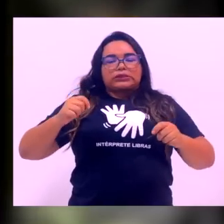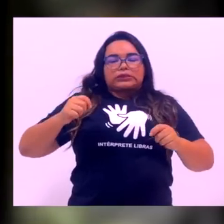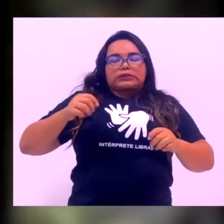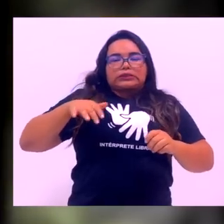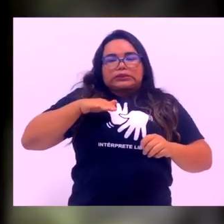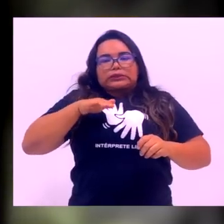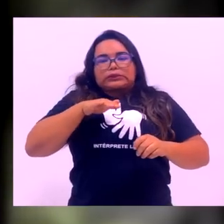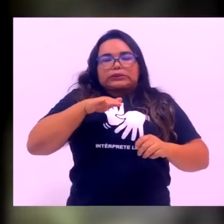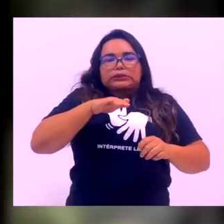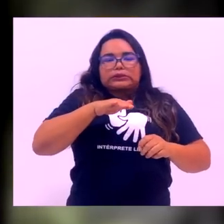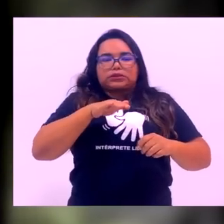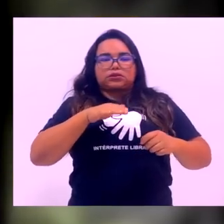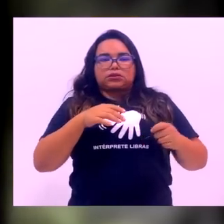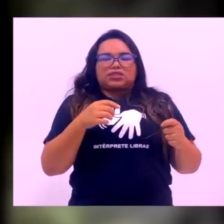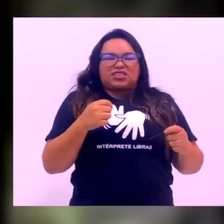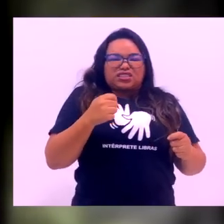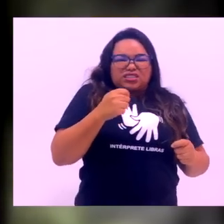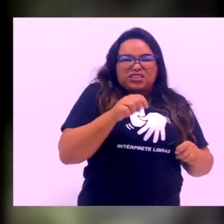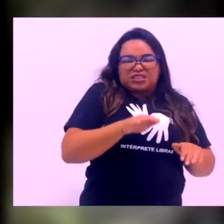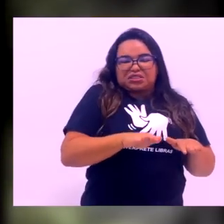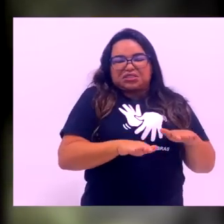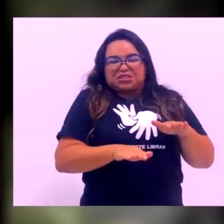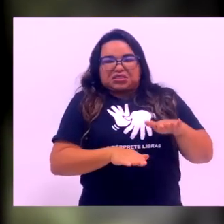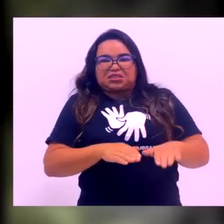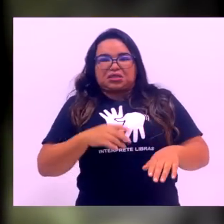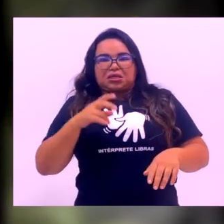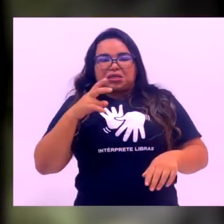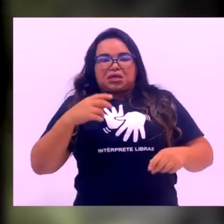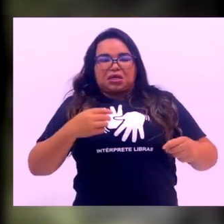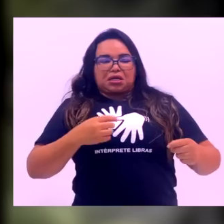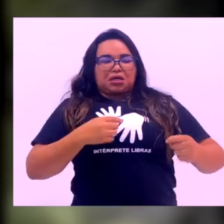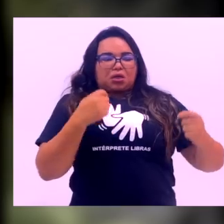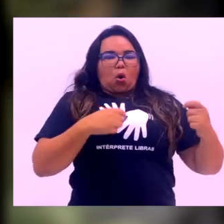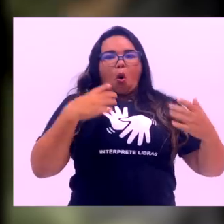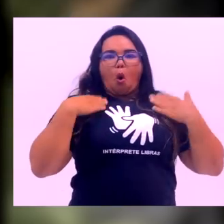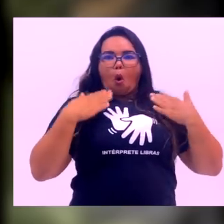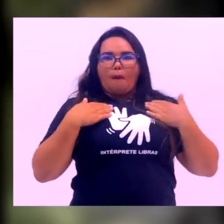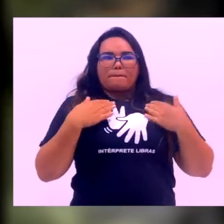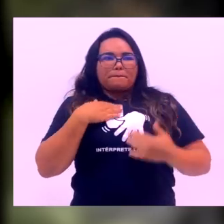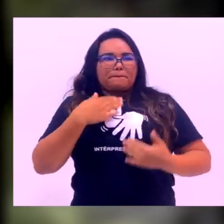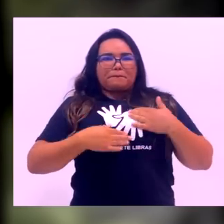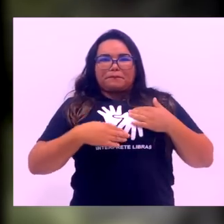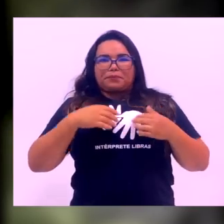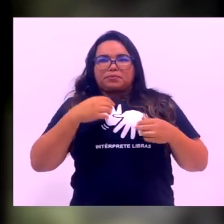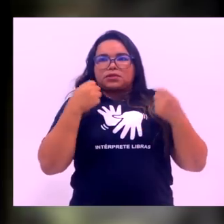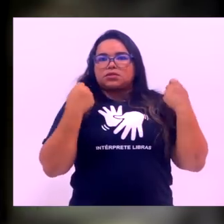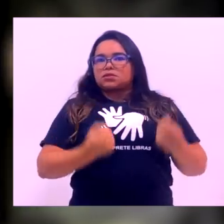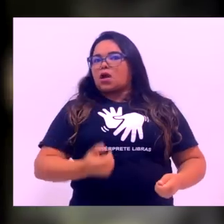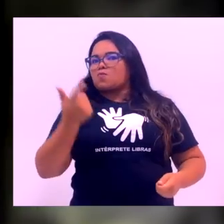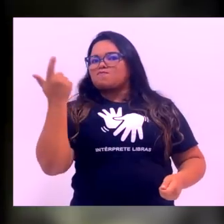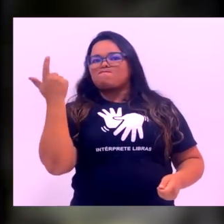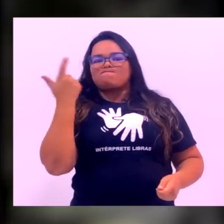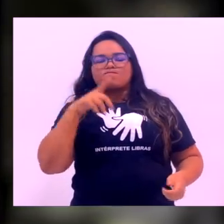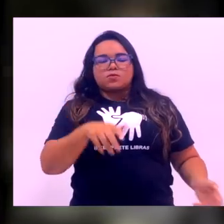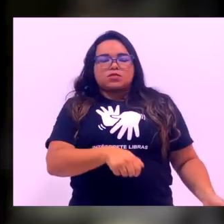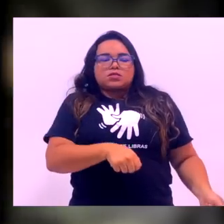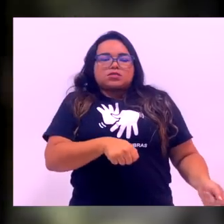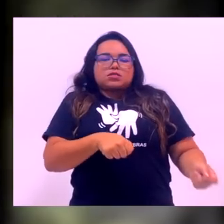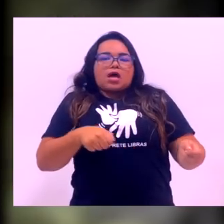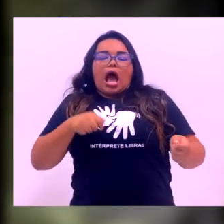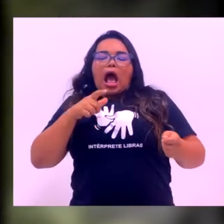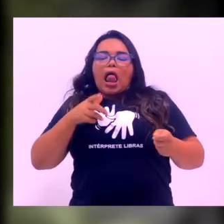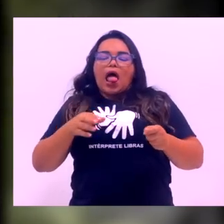artilharia pesada se tornou encharcada na lama. E eles não conseguiam mover aquela